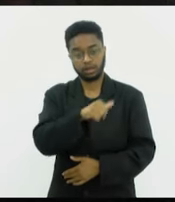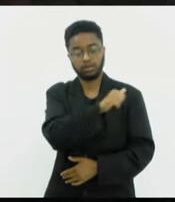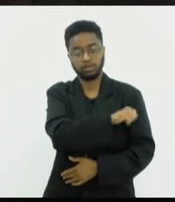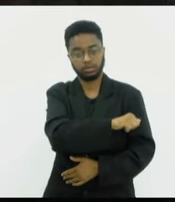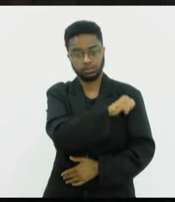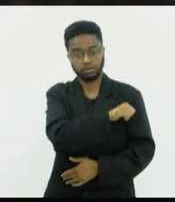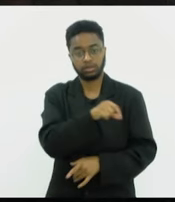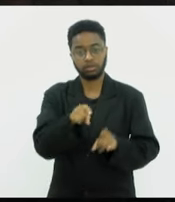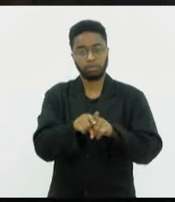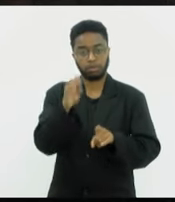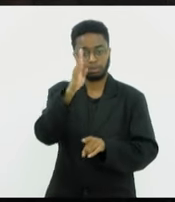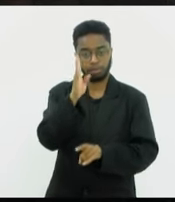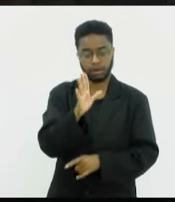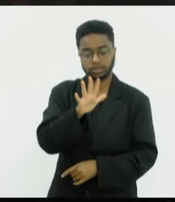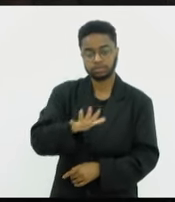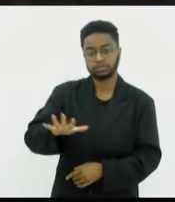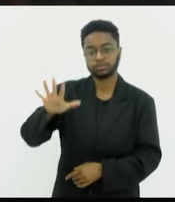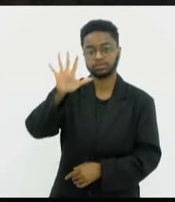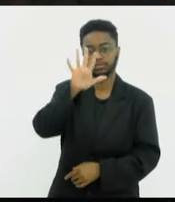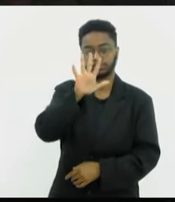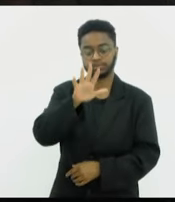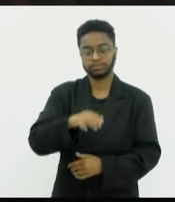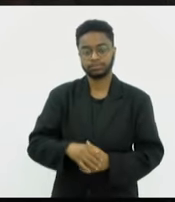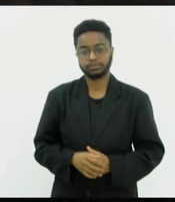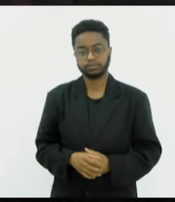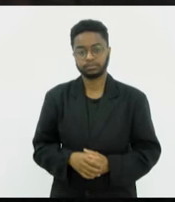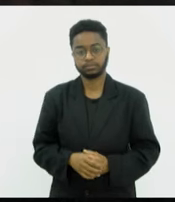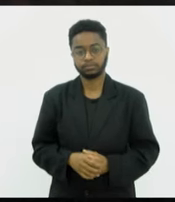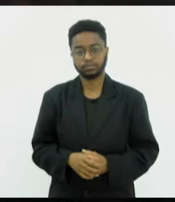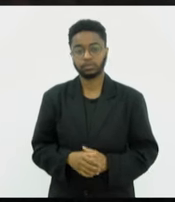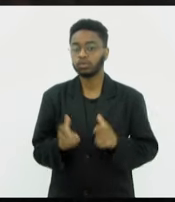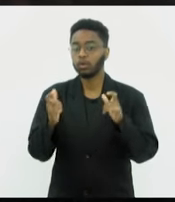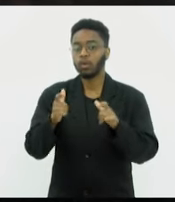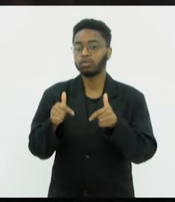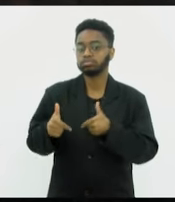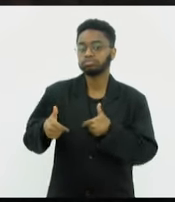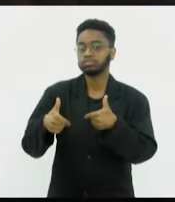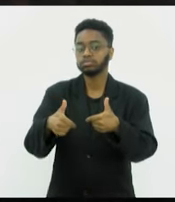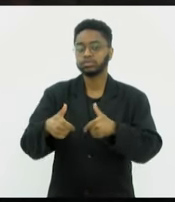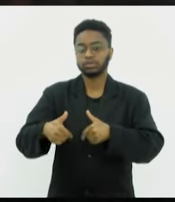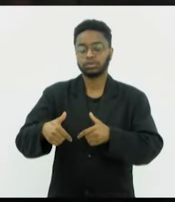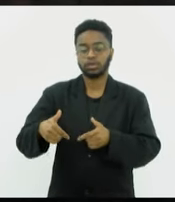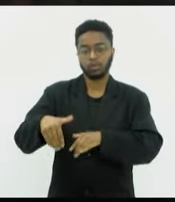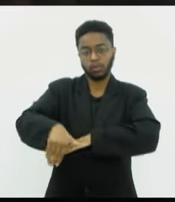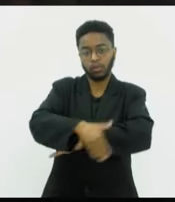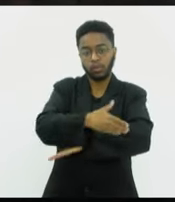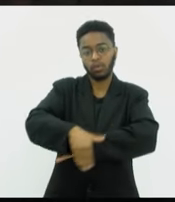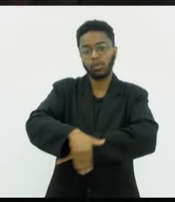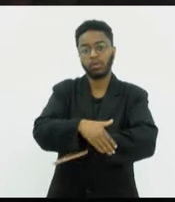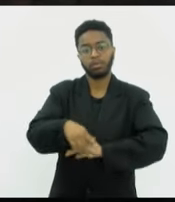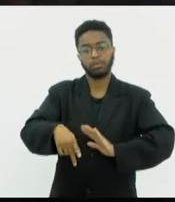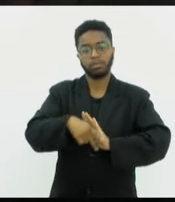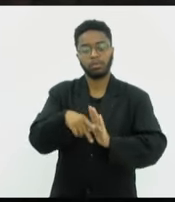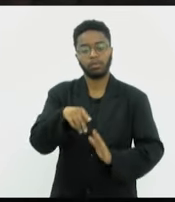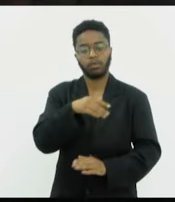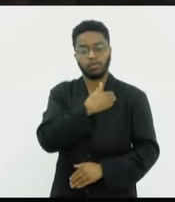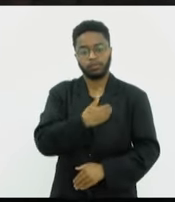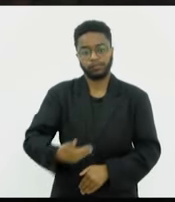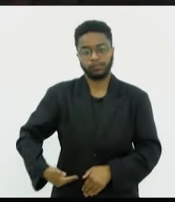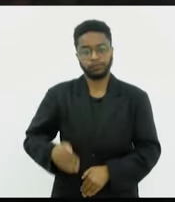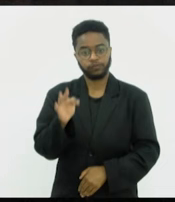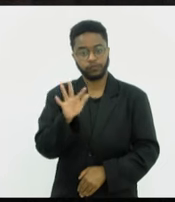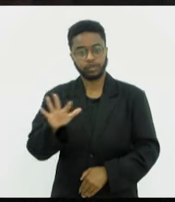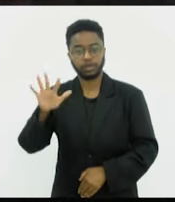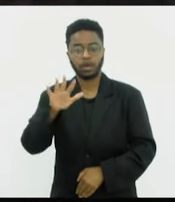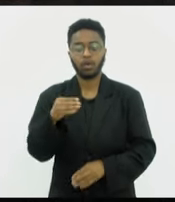no Brasil inteiro. Cadê a efetividade nas estradas do governo federal? Cadê a efetividade das